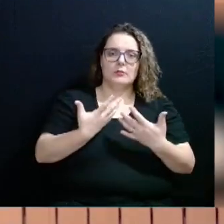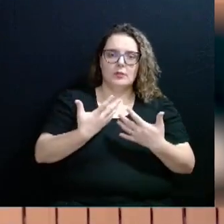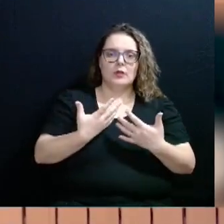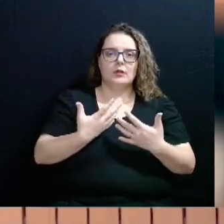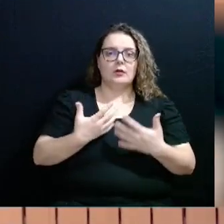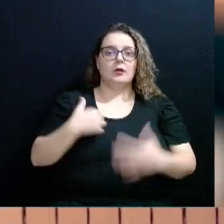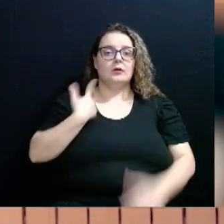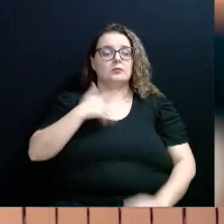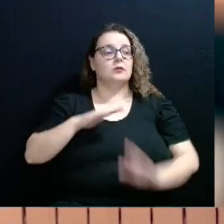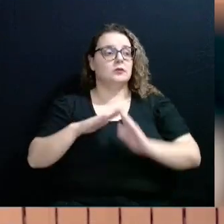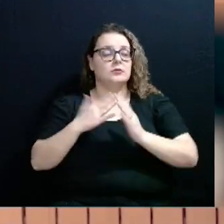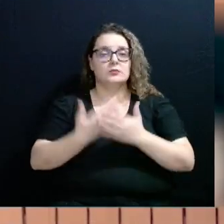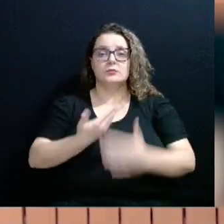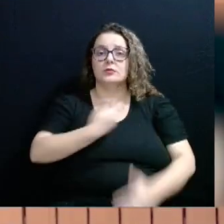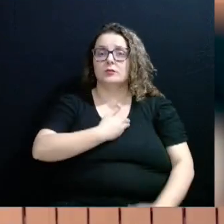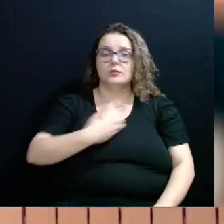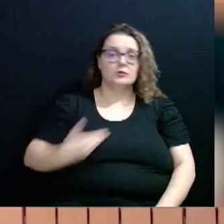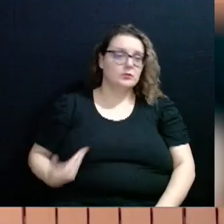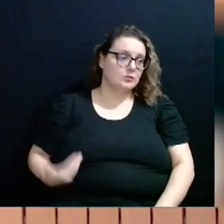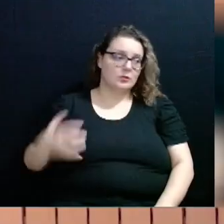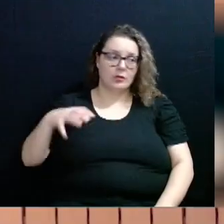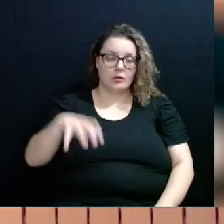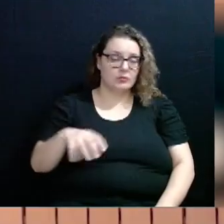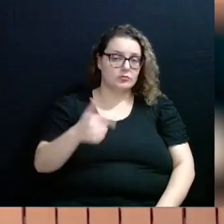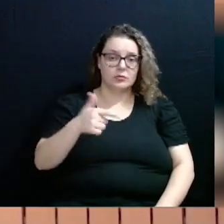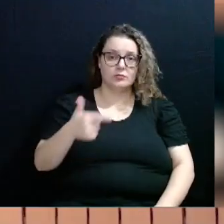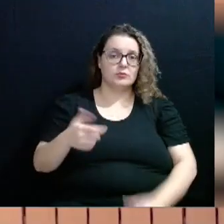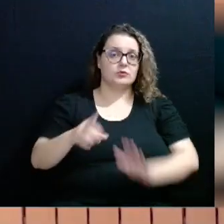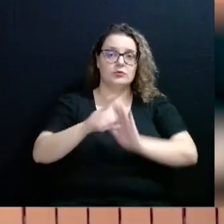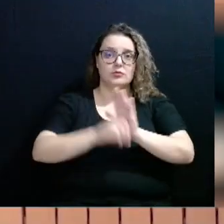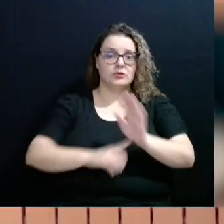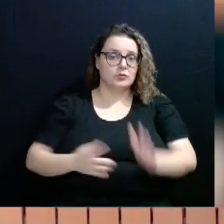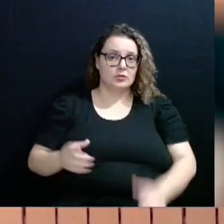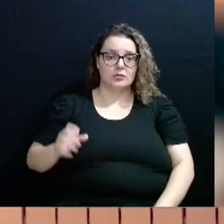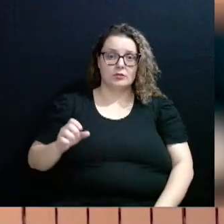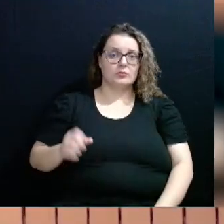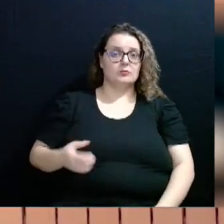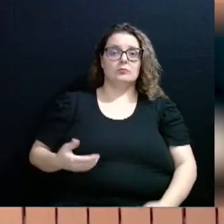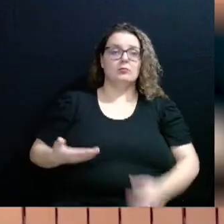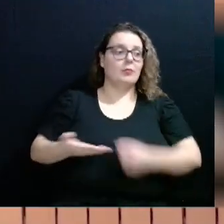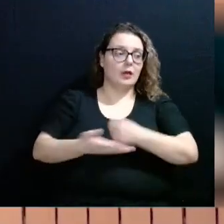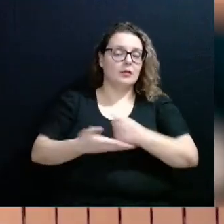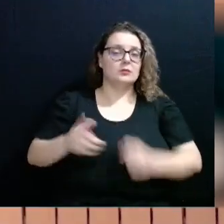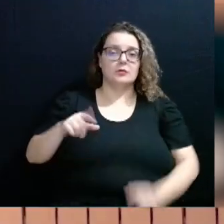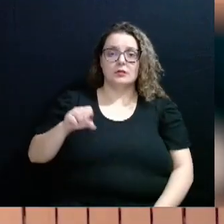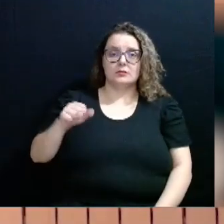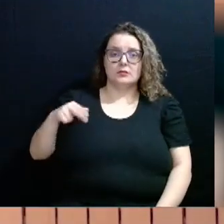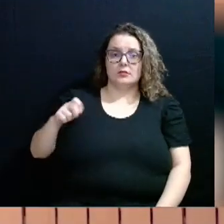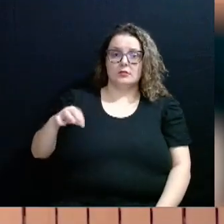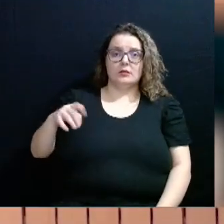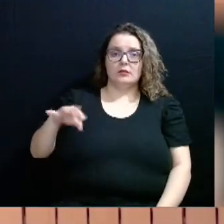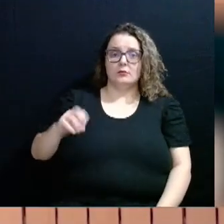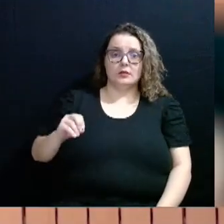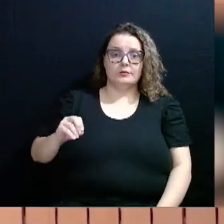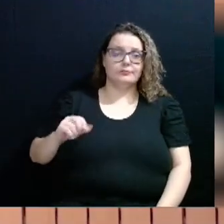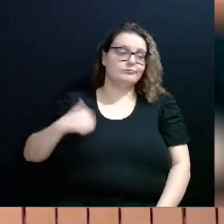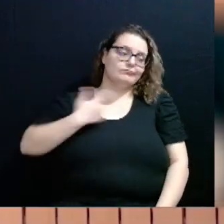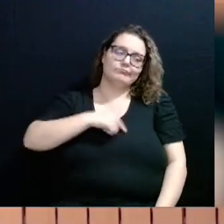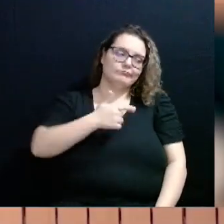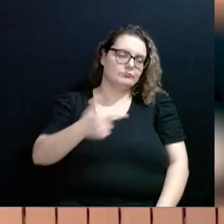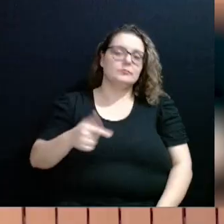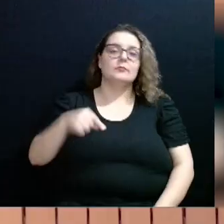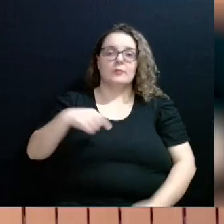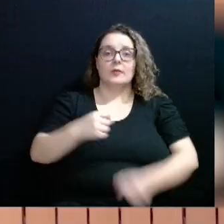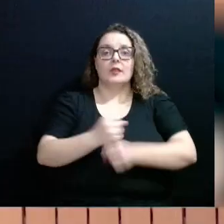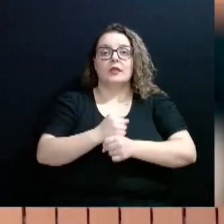tinha um saneamento básico, um direito de um ser humano, um direito de qualquer pessoa na rua, a gente não tinha. Então, esse ano, a gente conseguiu, depois de